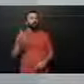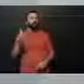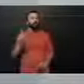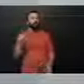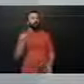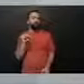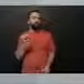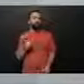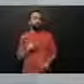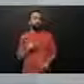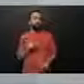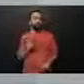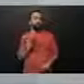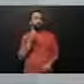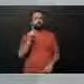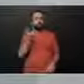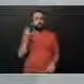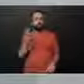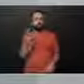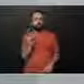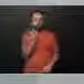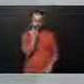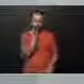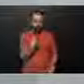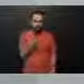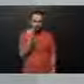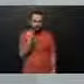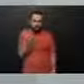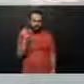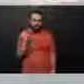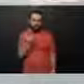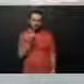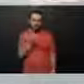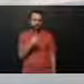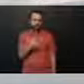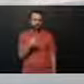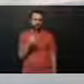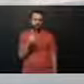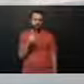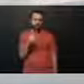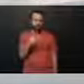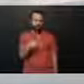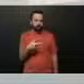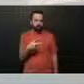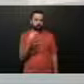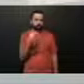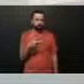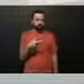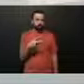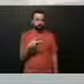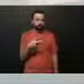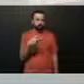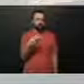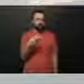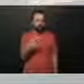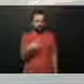São 15. Vamos contar juntos? 1, 2, 3,